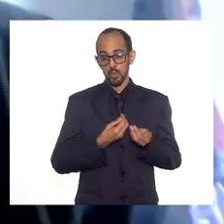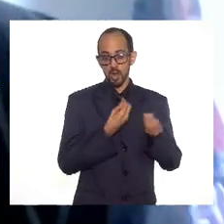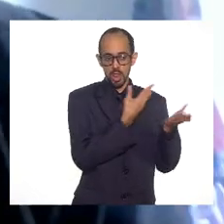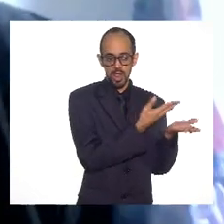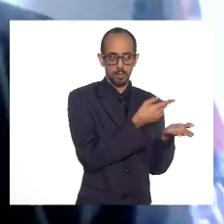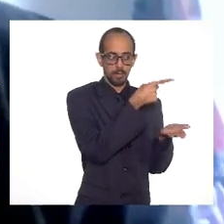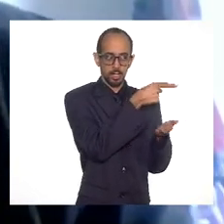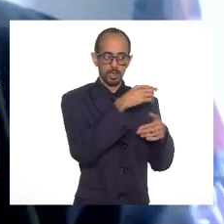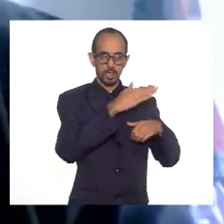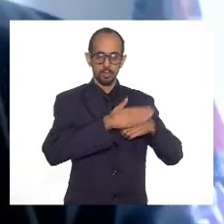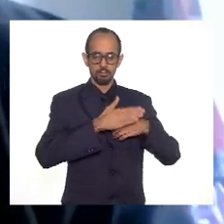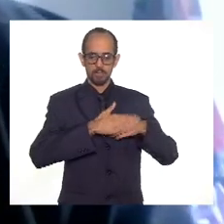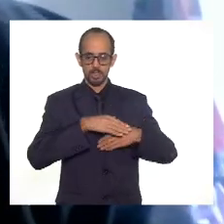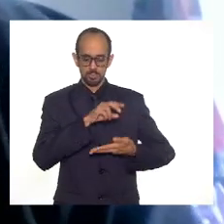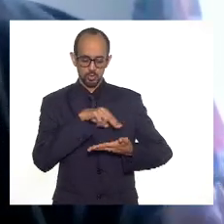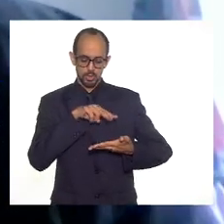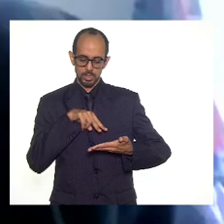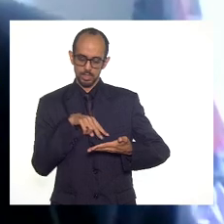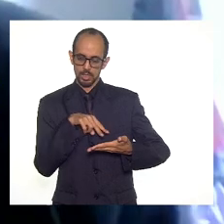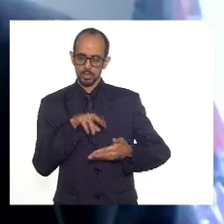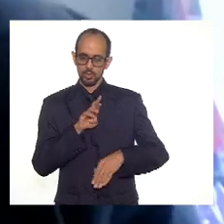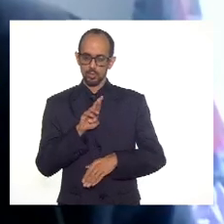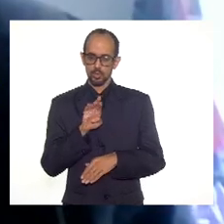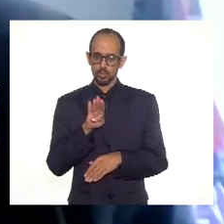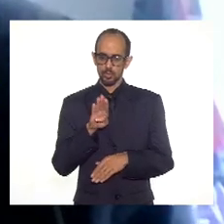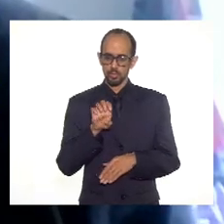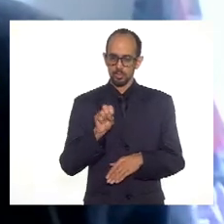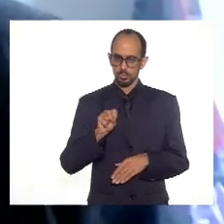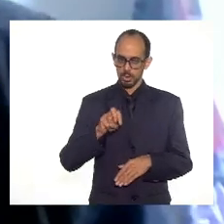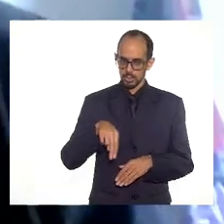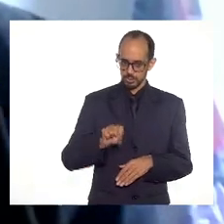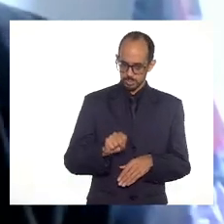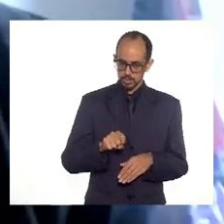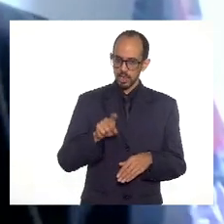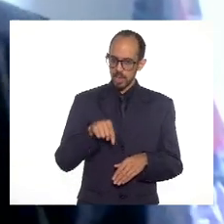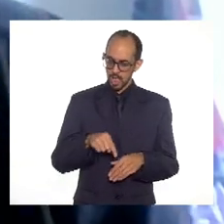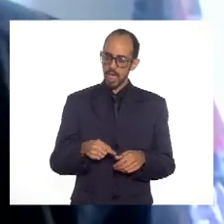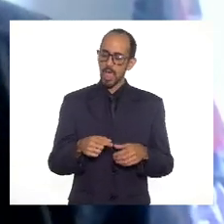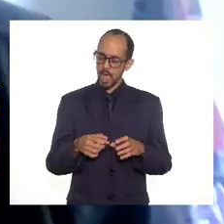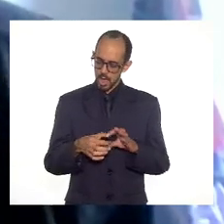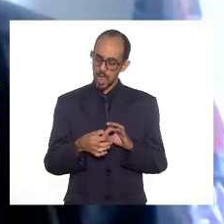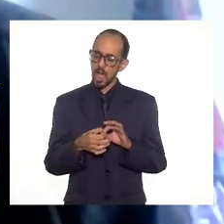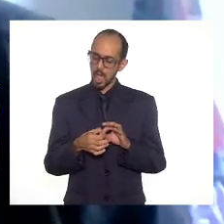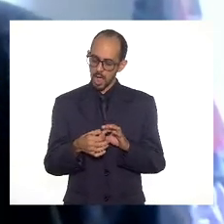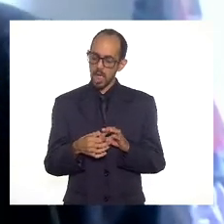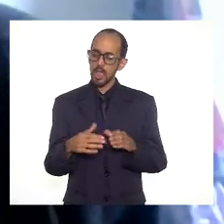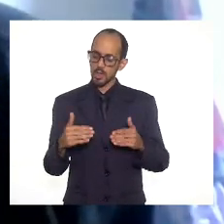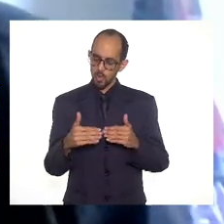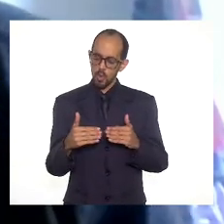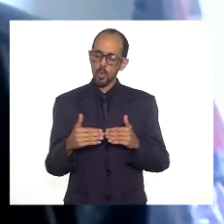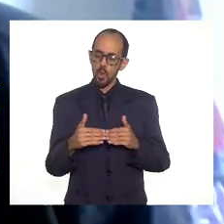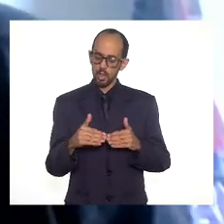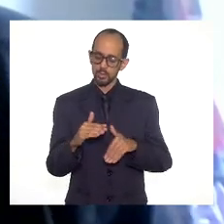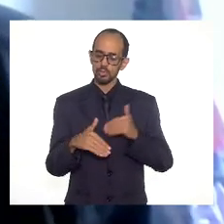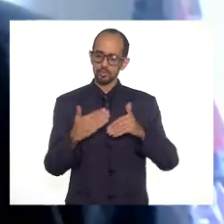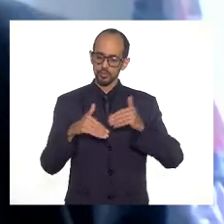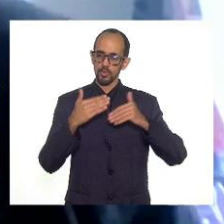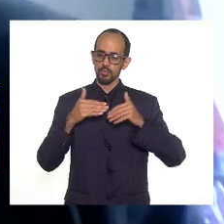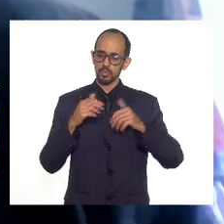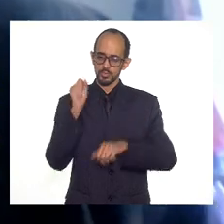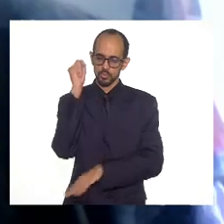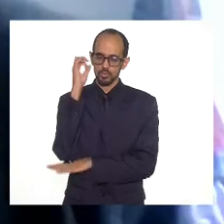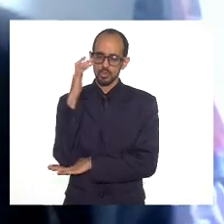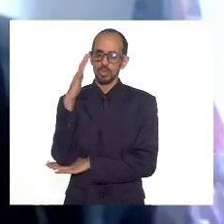projeto, e o Rubens Bontempo é uma pessoa favorável ao desenvolvimento sustentável, e ele deu parecer